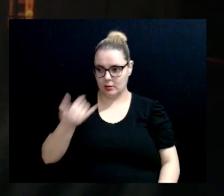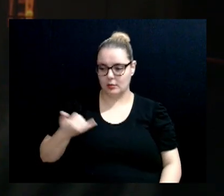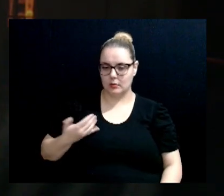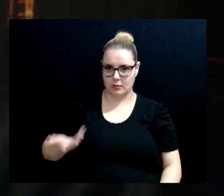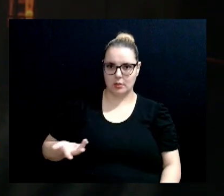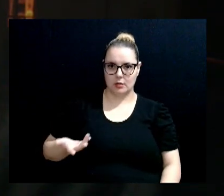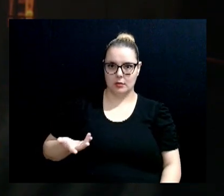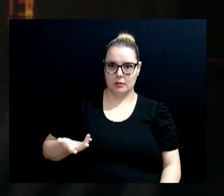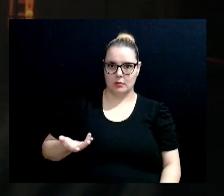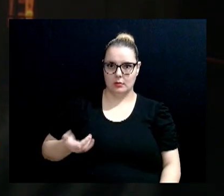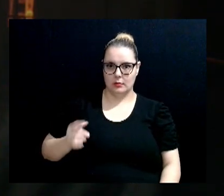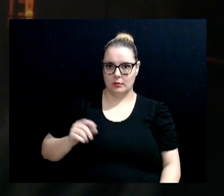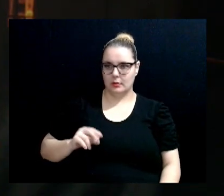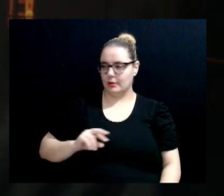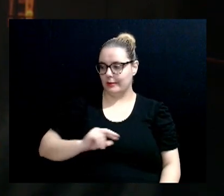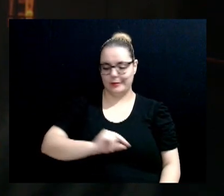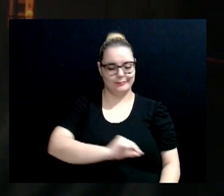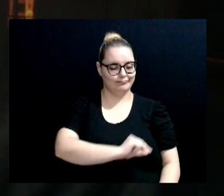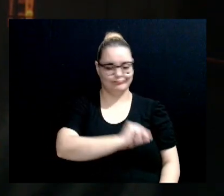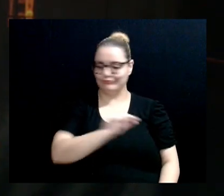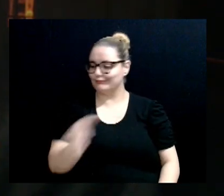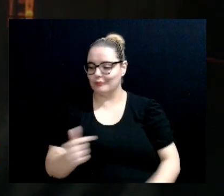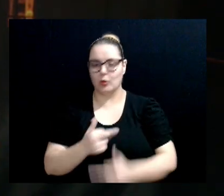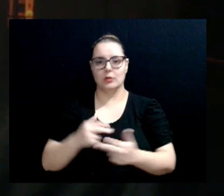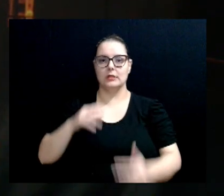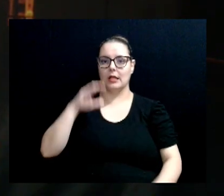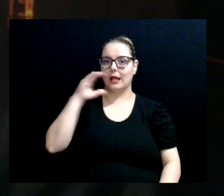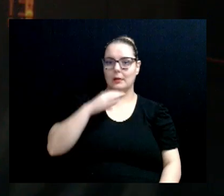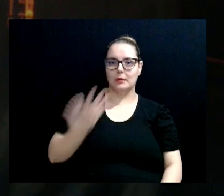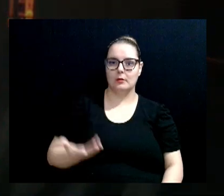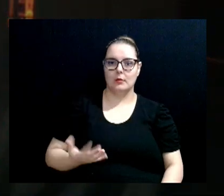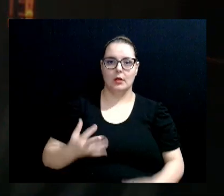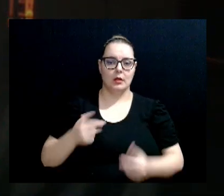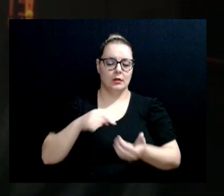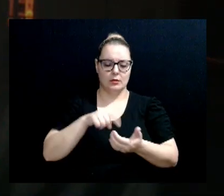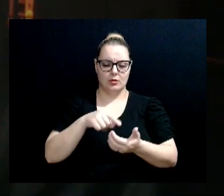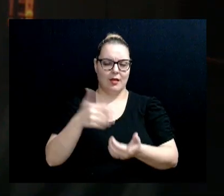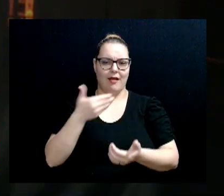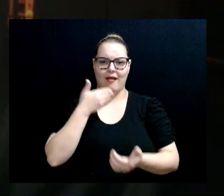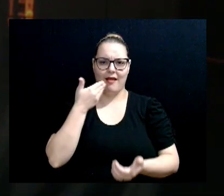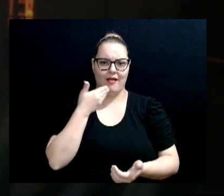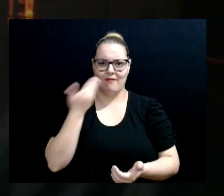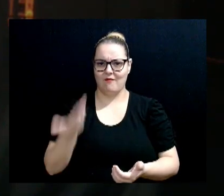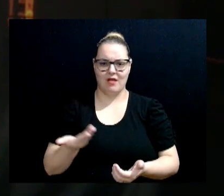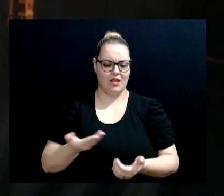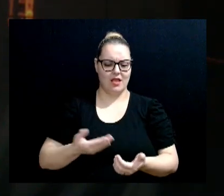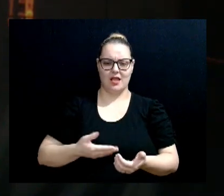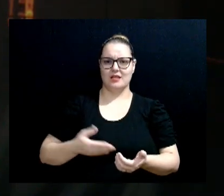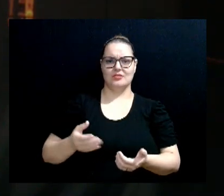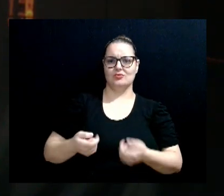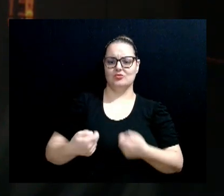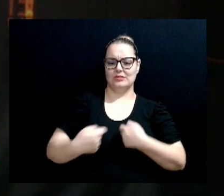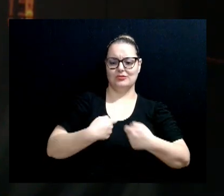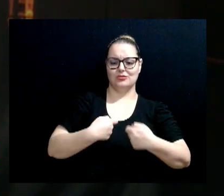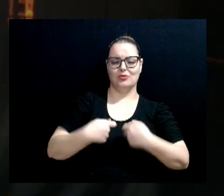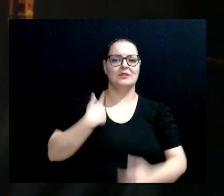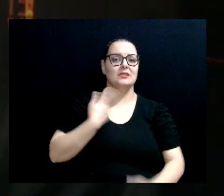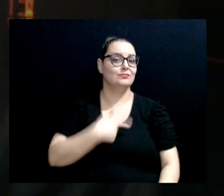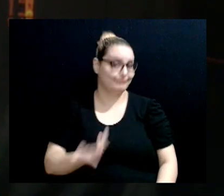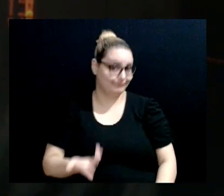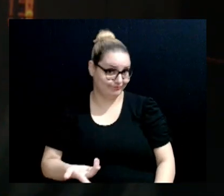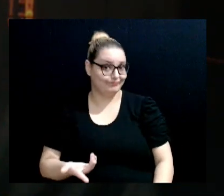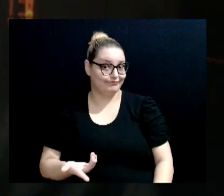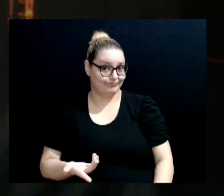né? Olha, um pulinho, porque tá tudo na palma da mão e isso acaba nos dominando e a gente